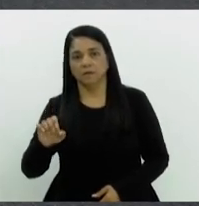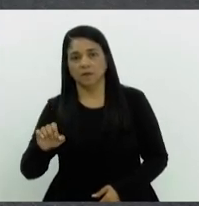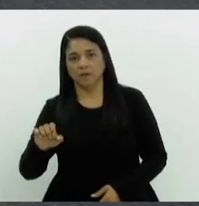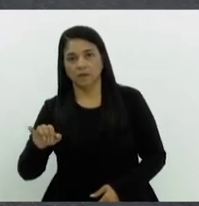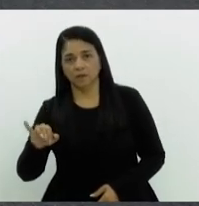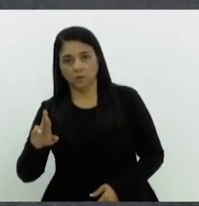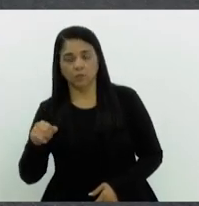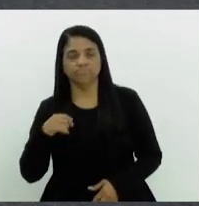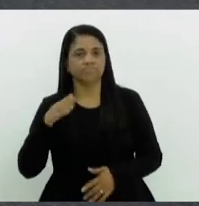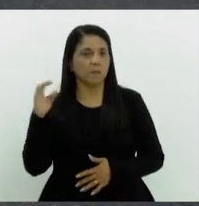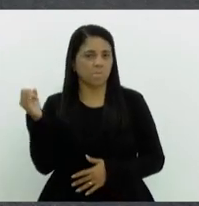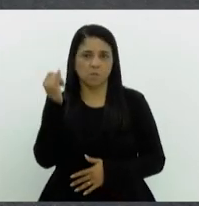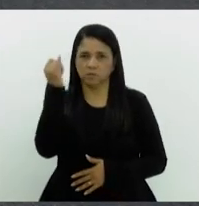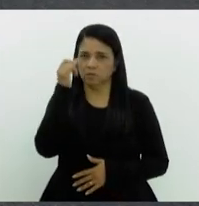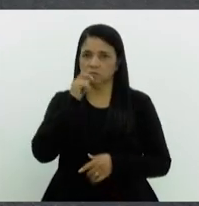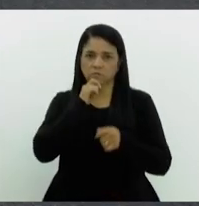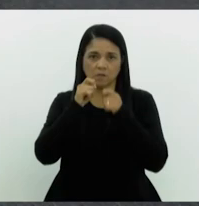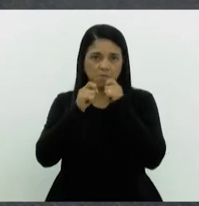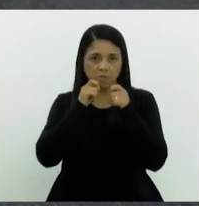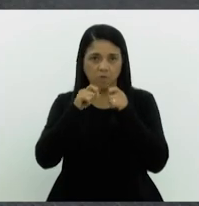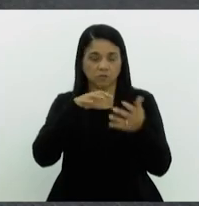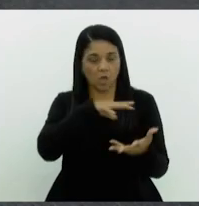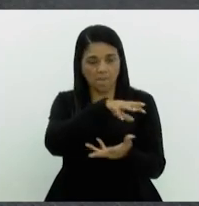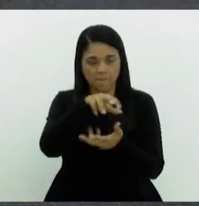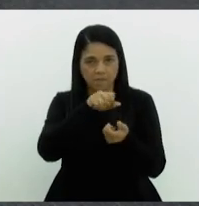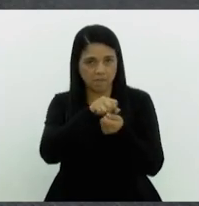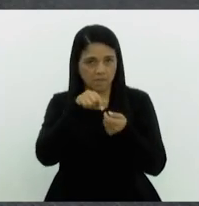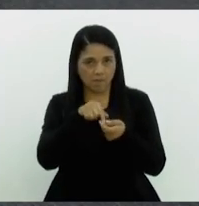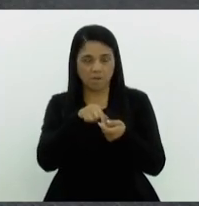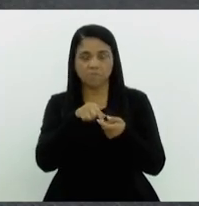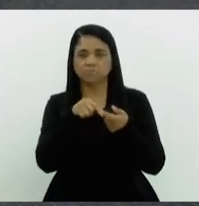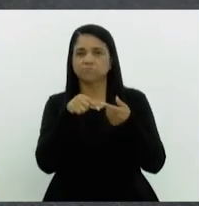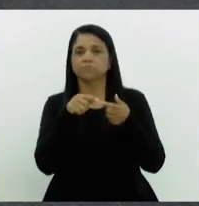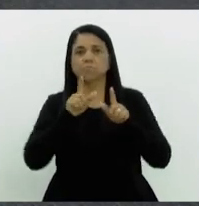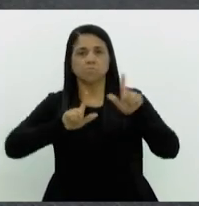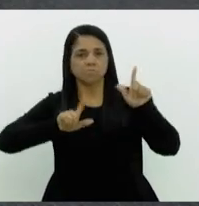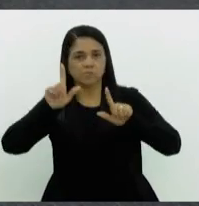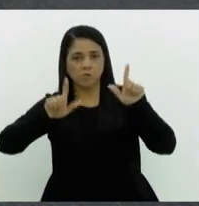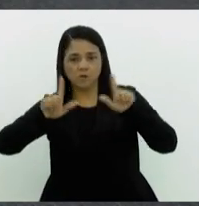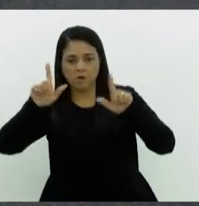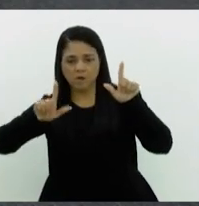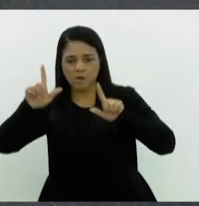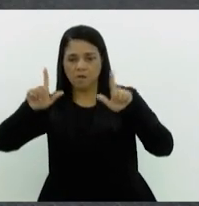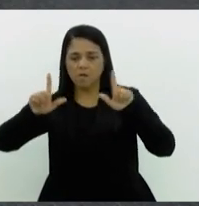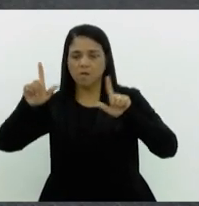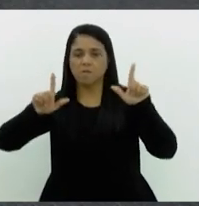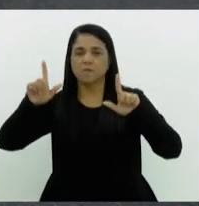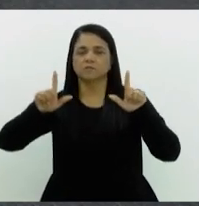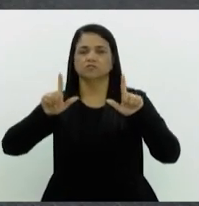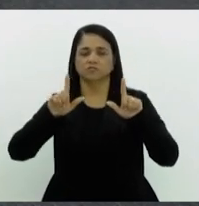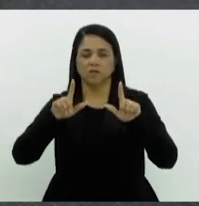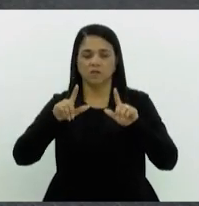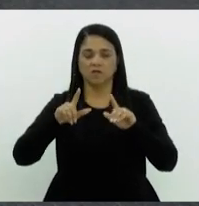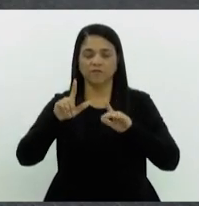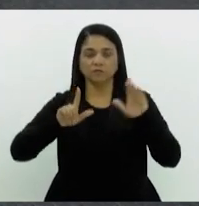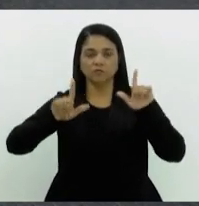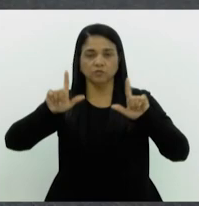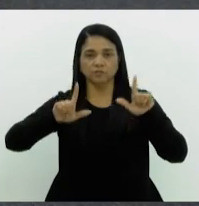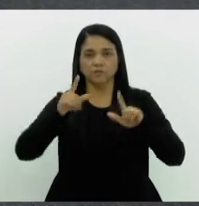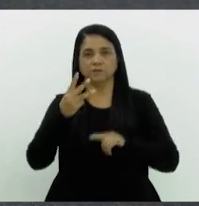ambiental do país. Ele faz programas sobre isso há pelo menos uns 30